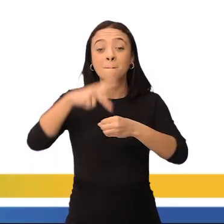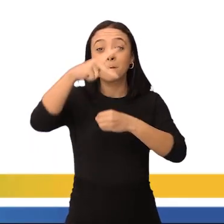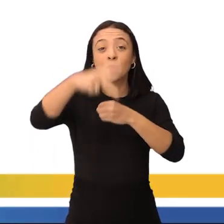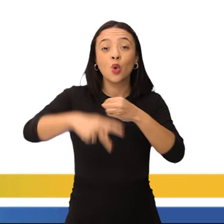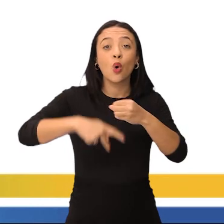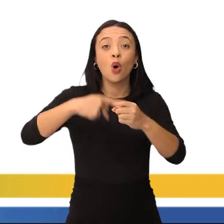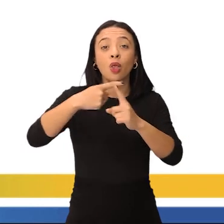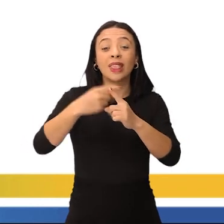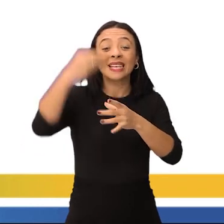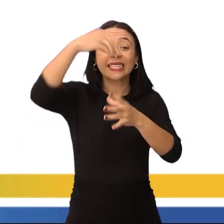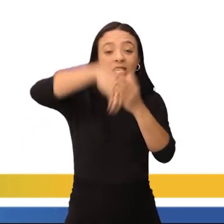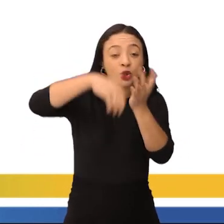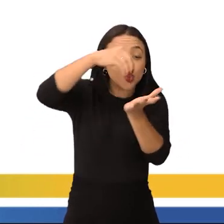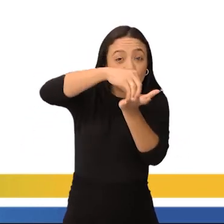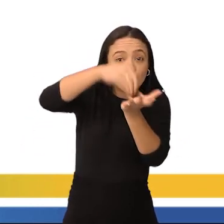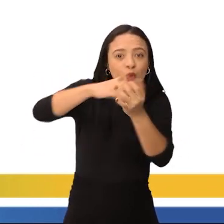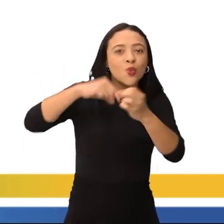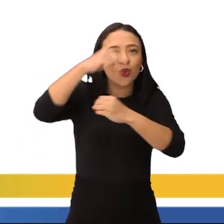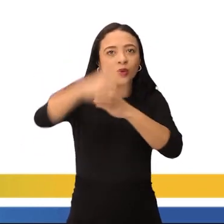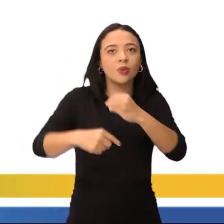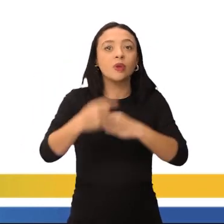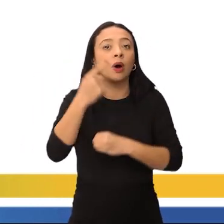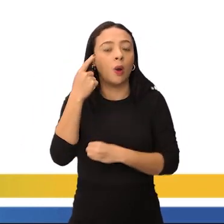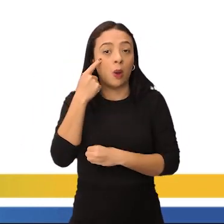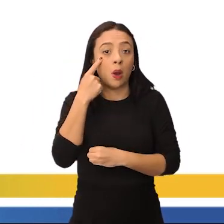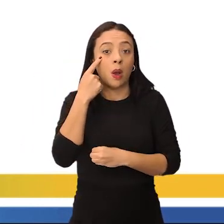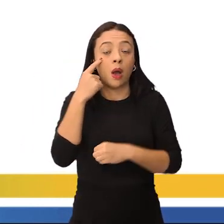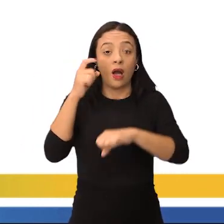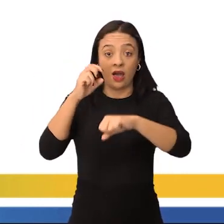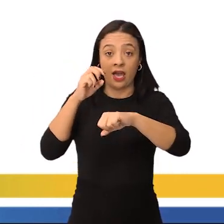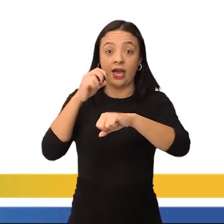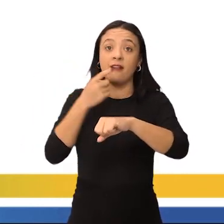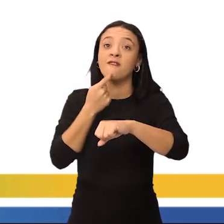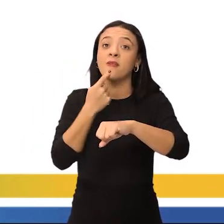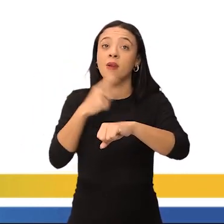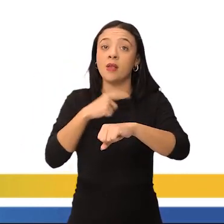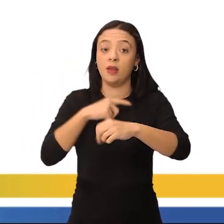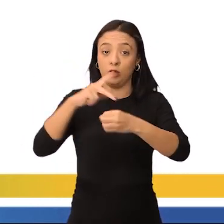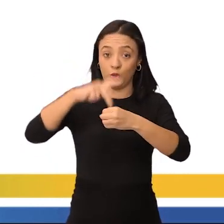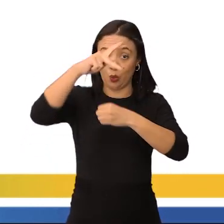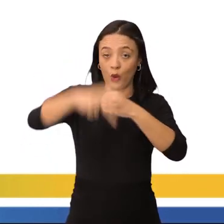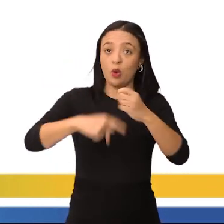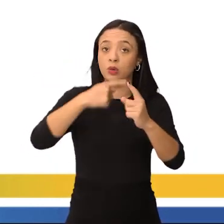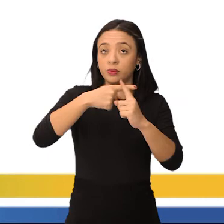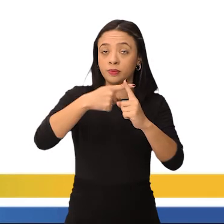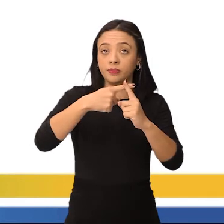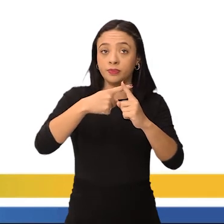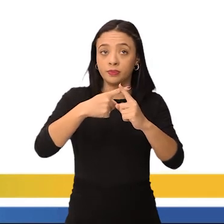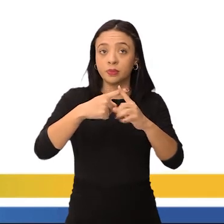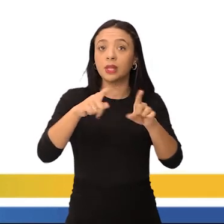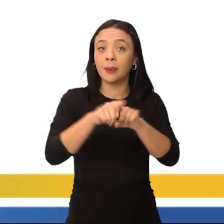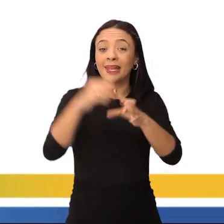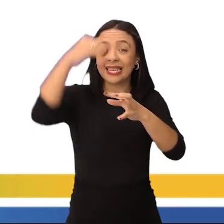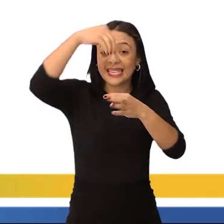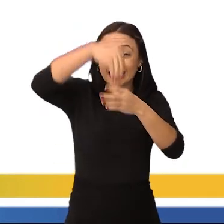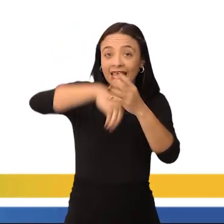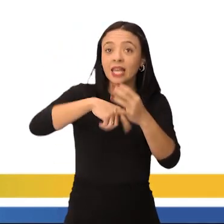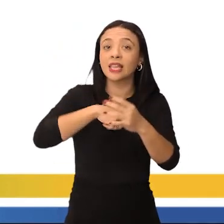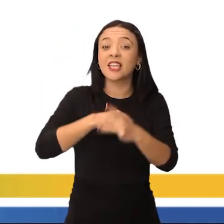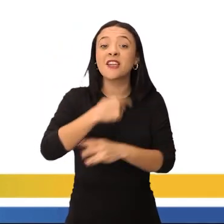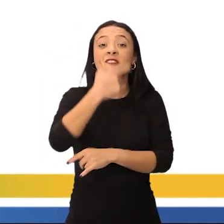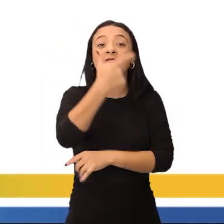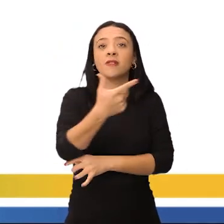prótons dentro do núcleo do átomo ali ó em vermelho você vai ter os prótons e índice que ir lá dentro